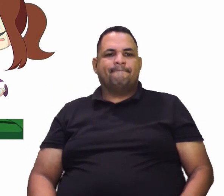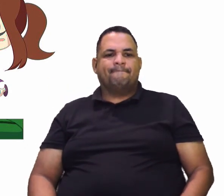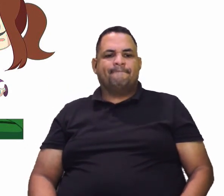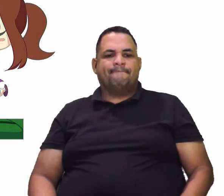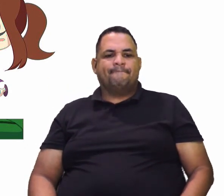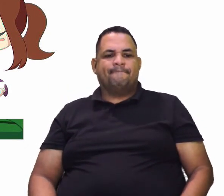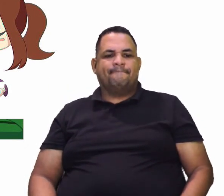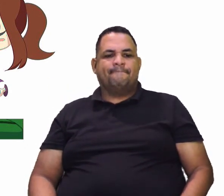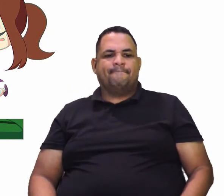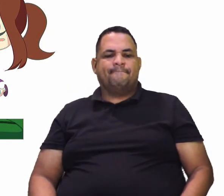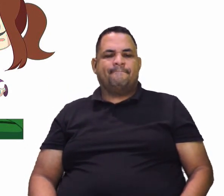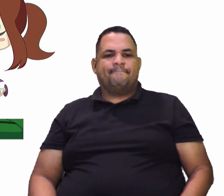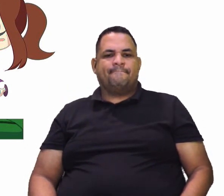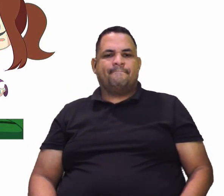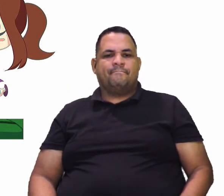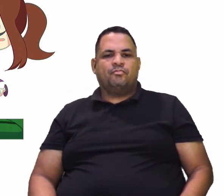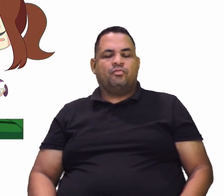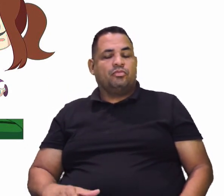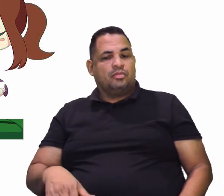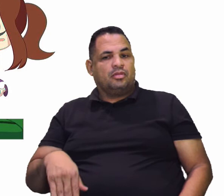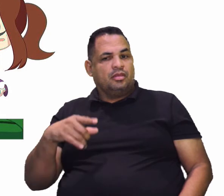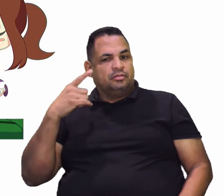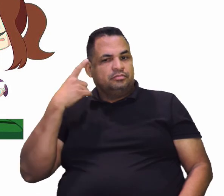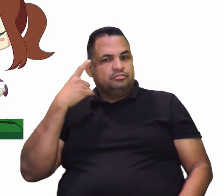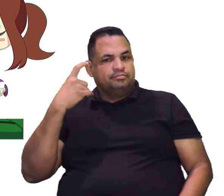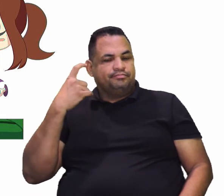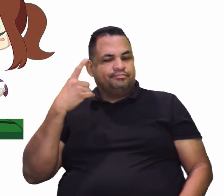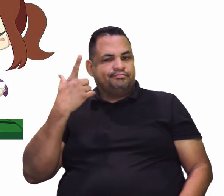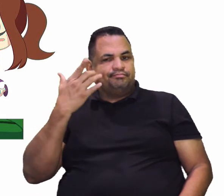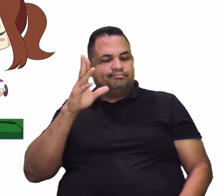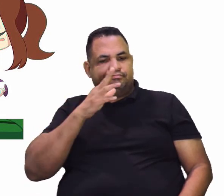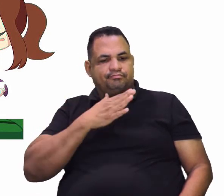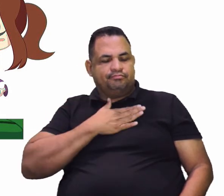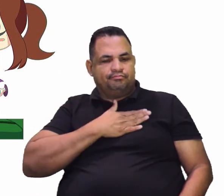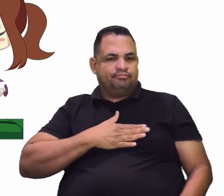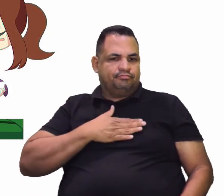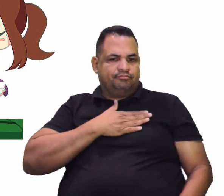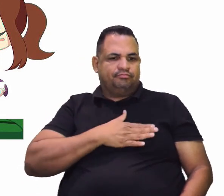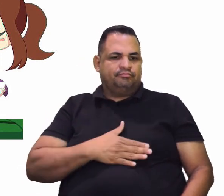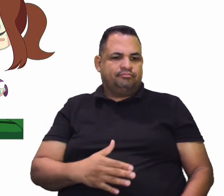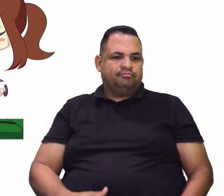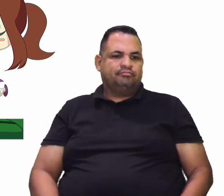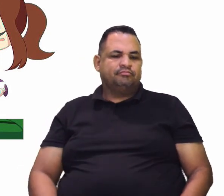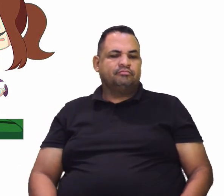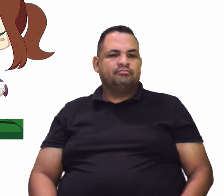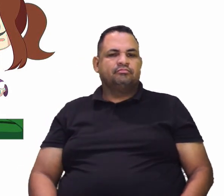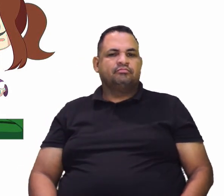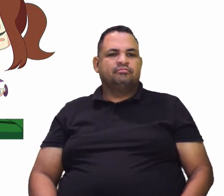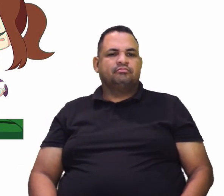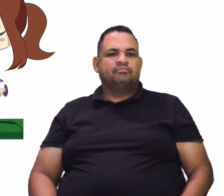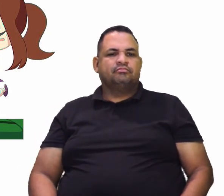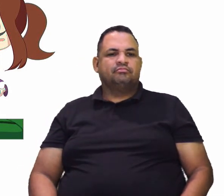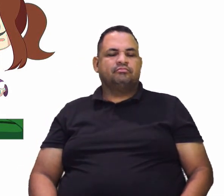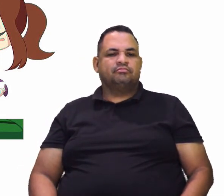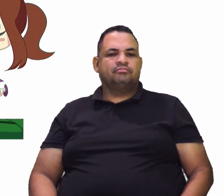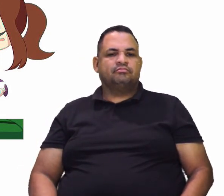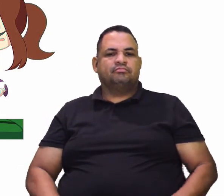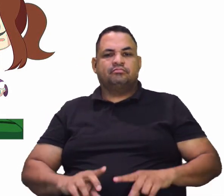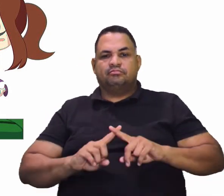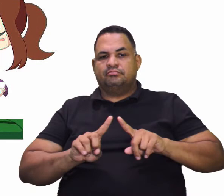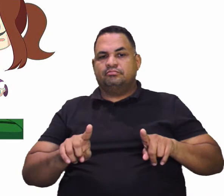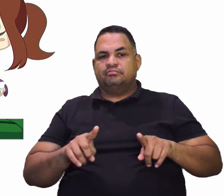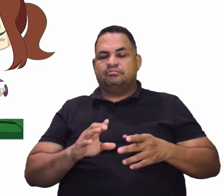som gonna eu acho mais interessante do que o going to. Eu costumo falar mais gonna, é até estranho falar going to pra mim.